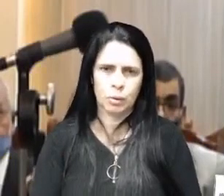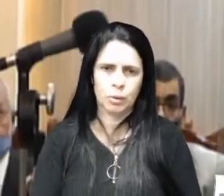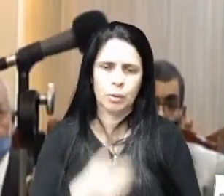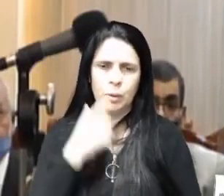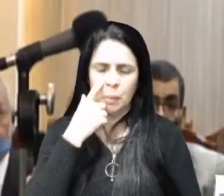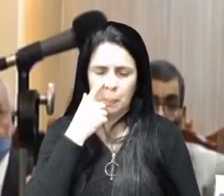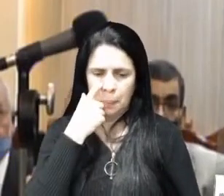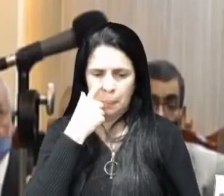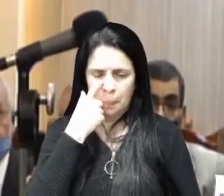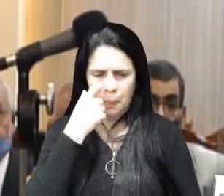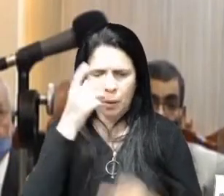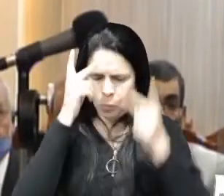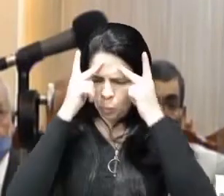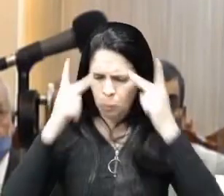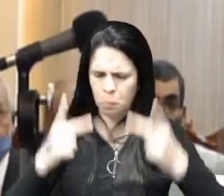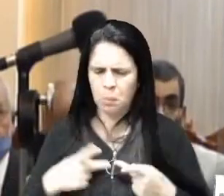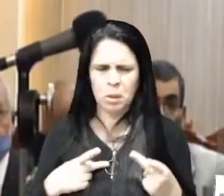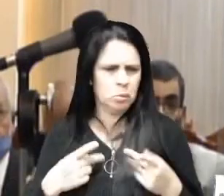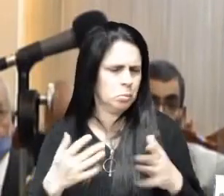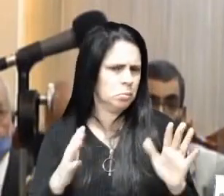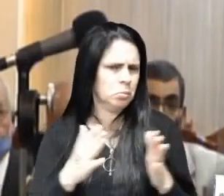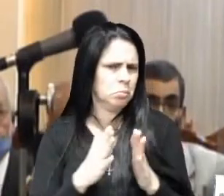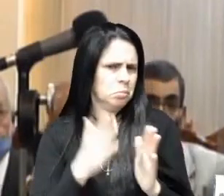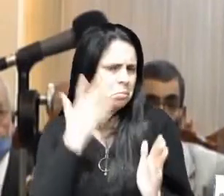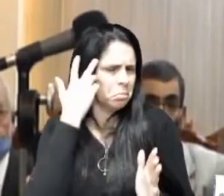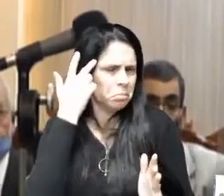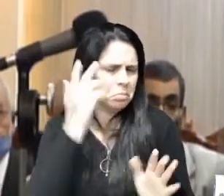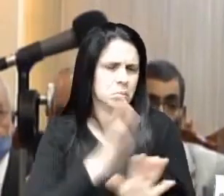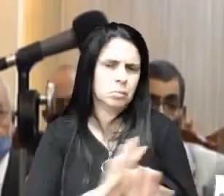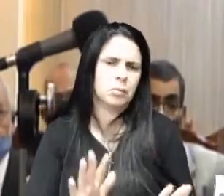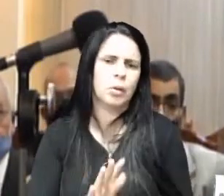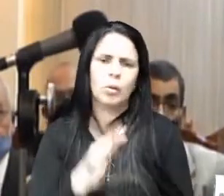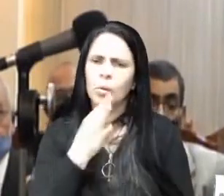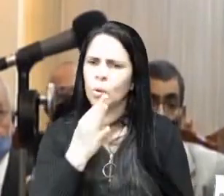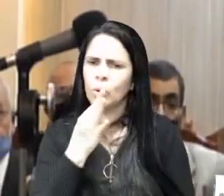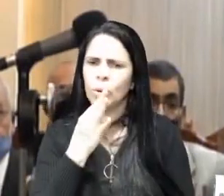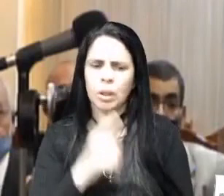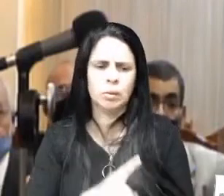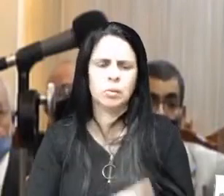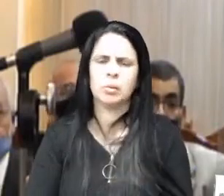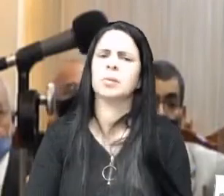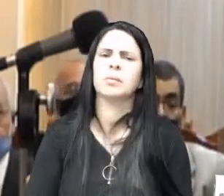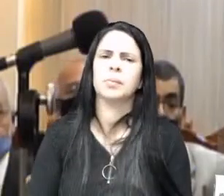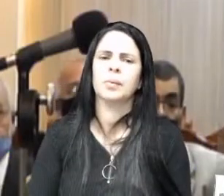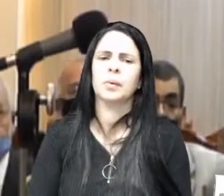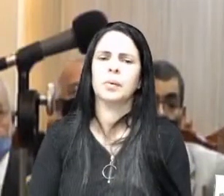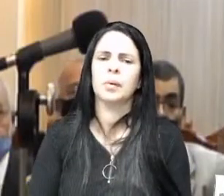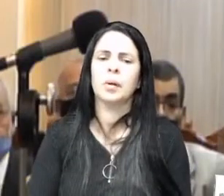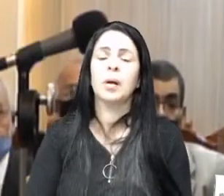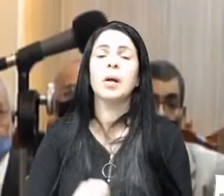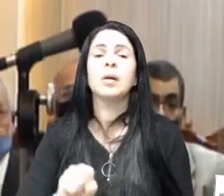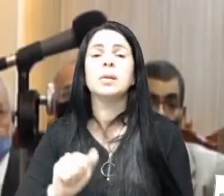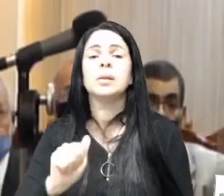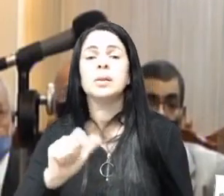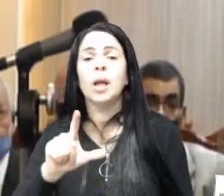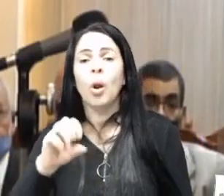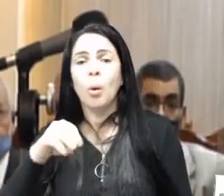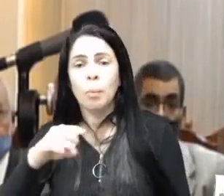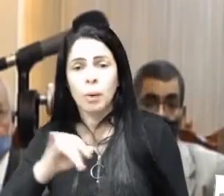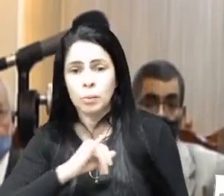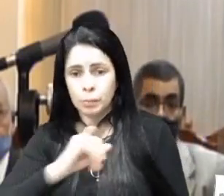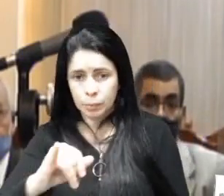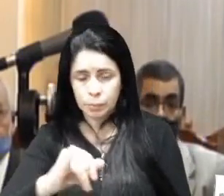não conhece o seu tempo. Salomão disse que é como os peixes que são